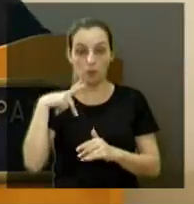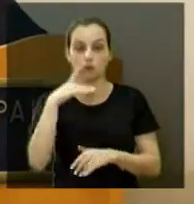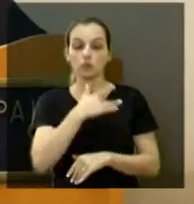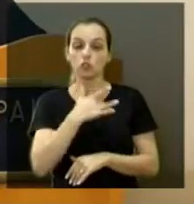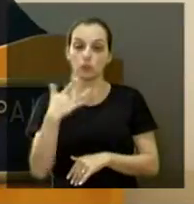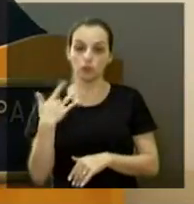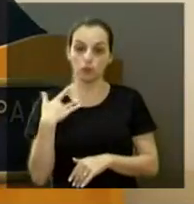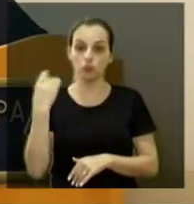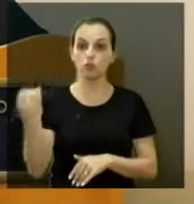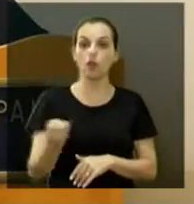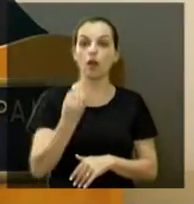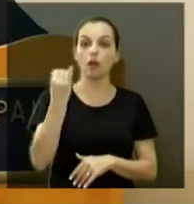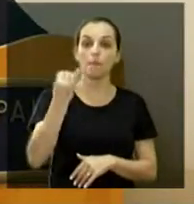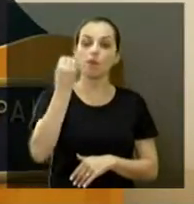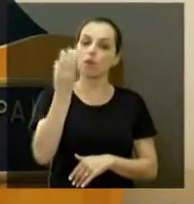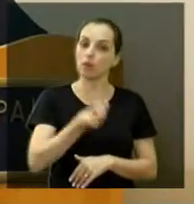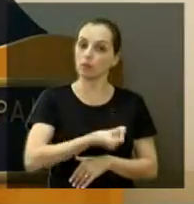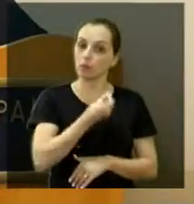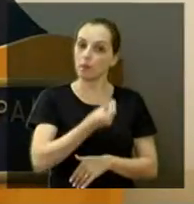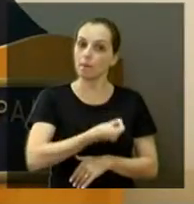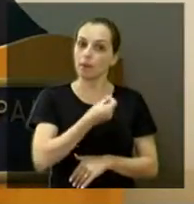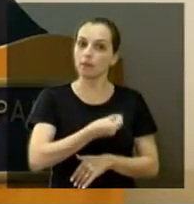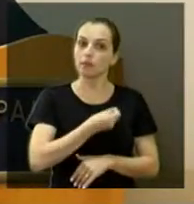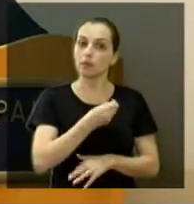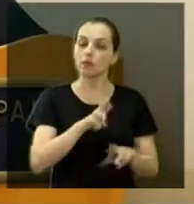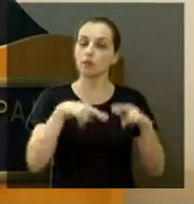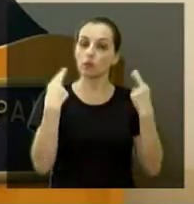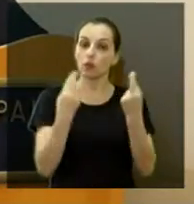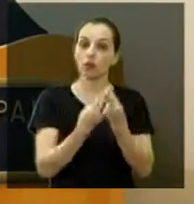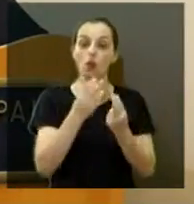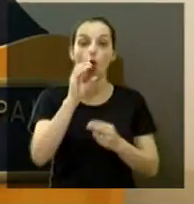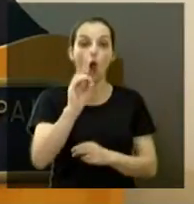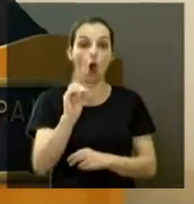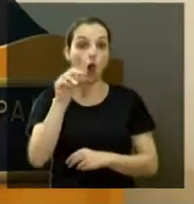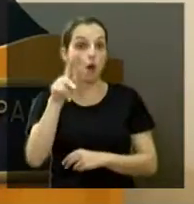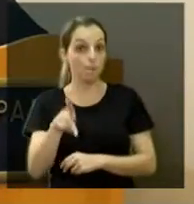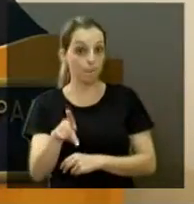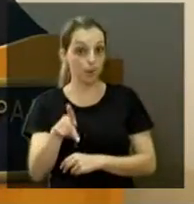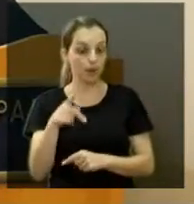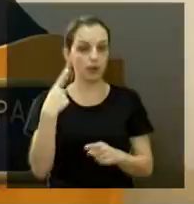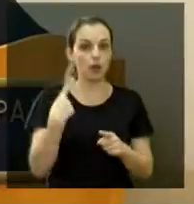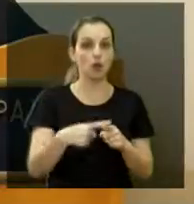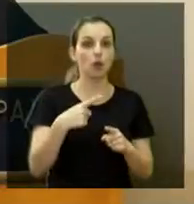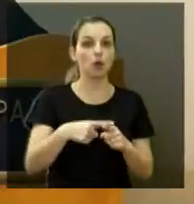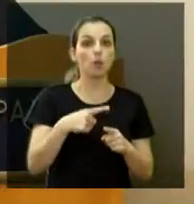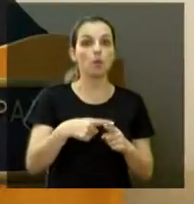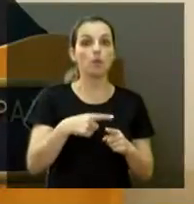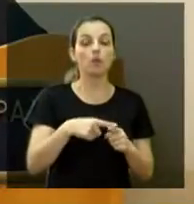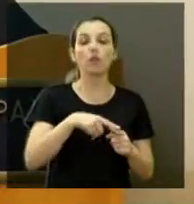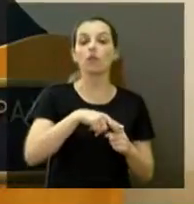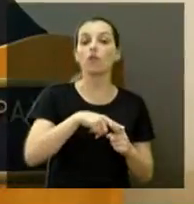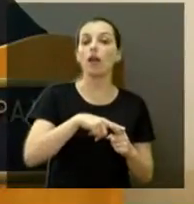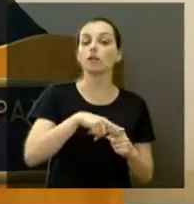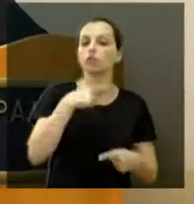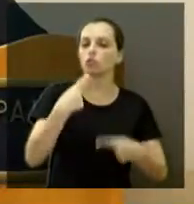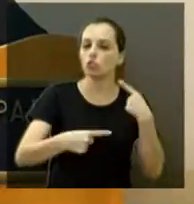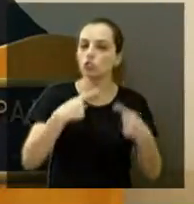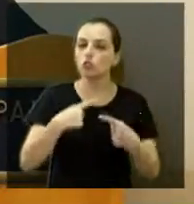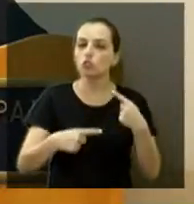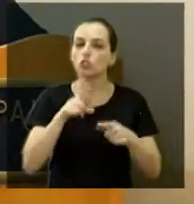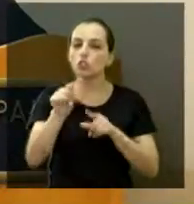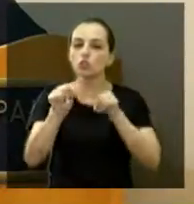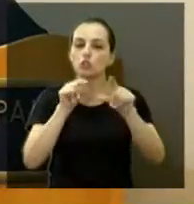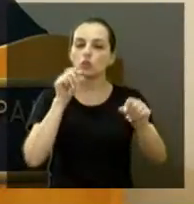muito importante sua participação, pois é, nesta reunião, que se define as obras que serem